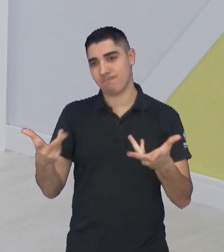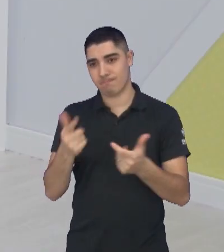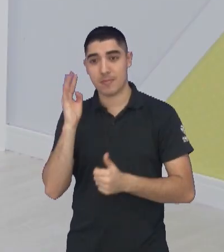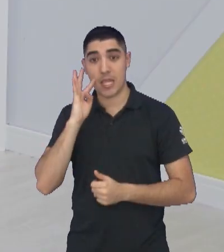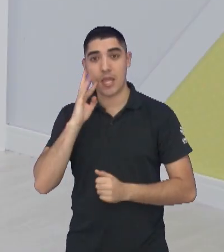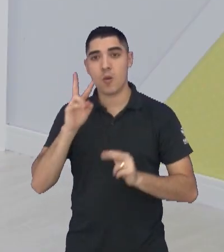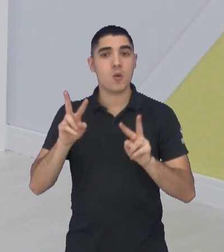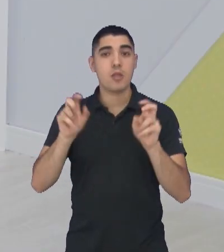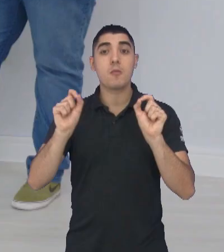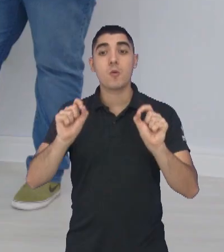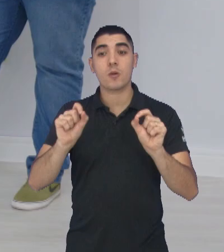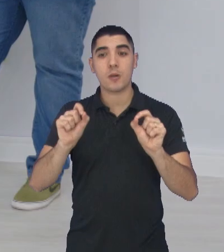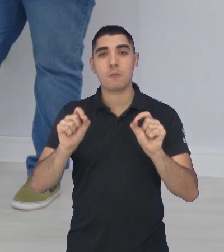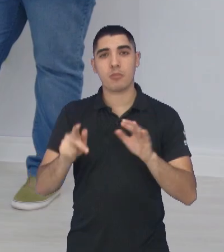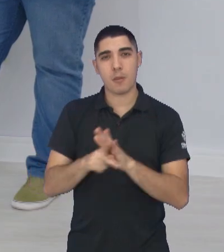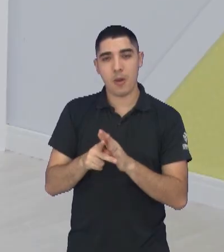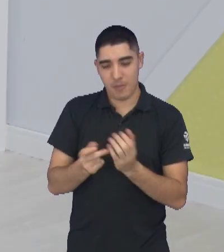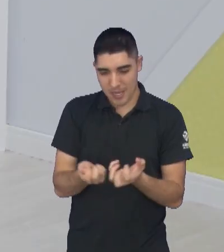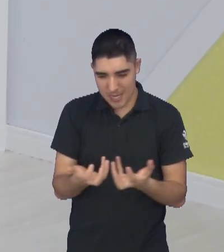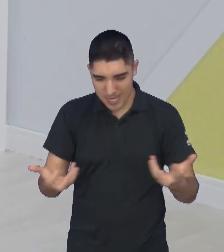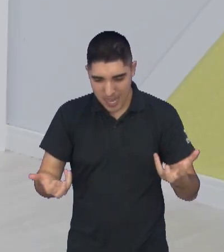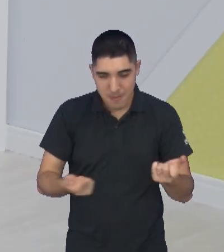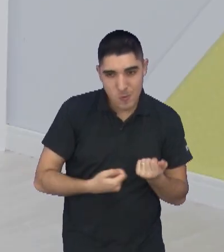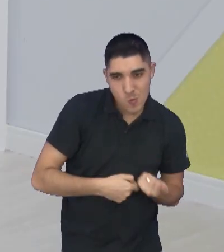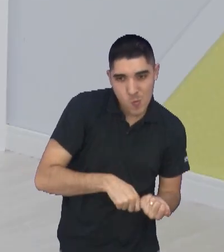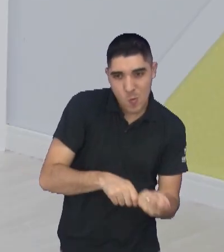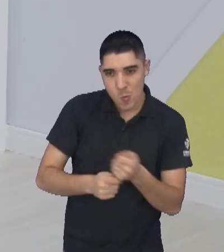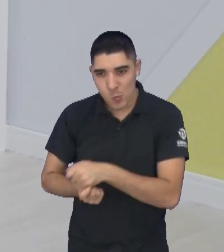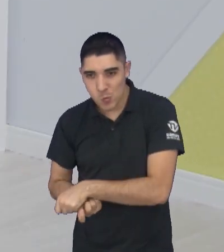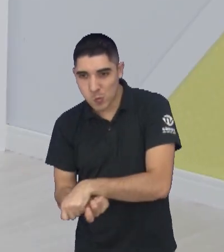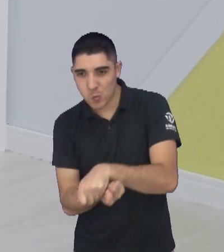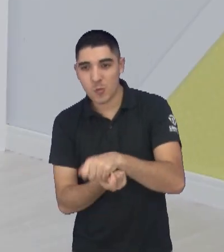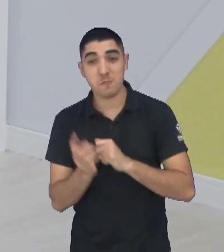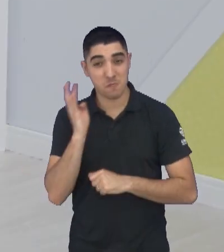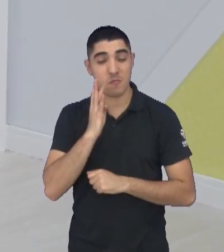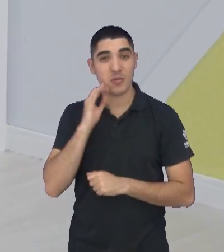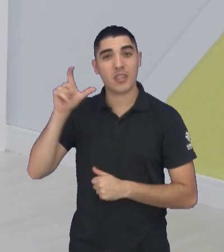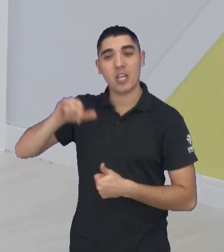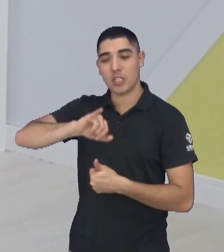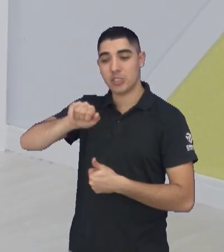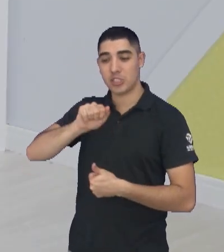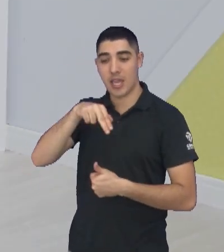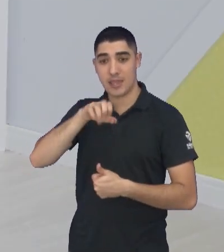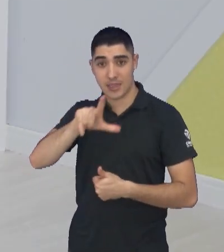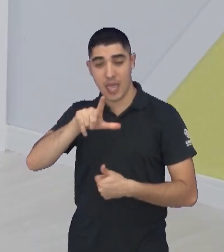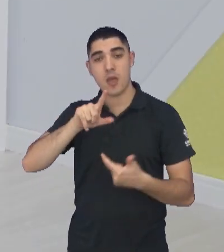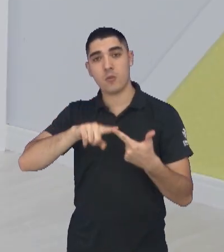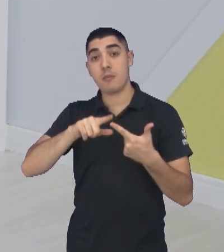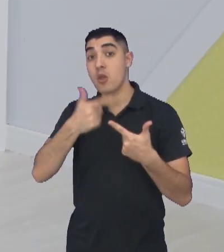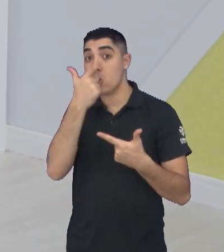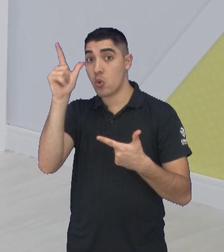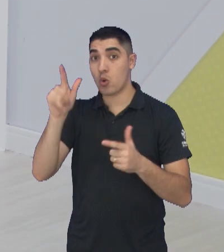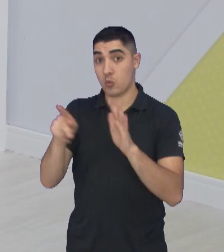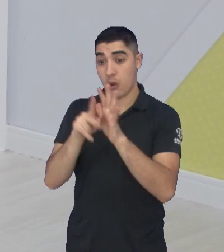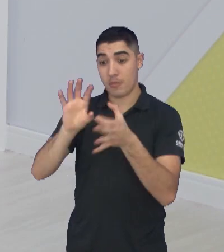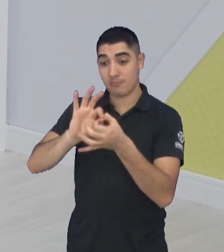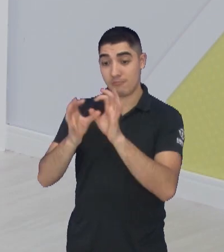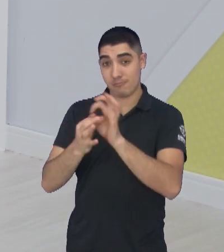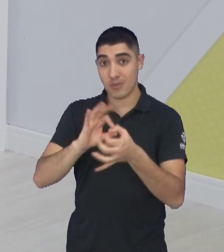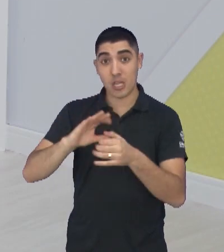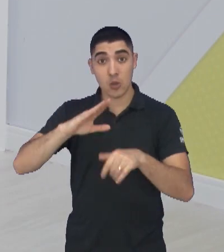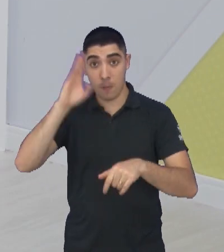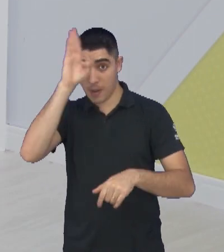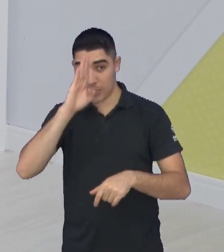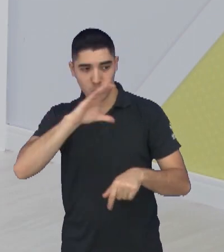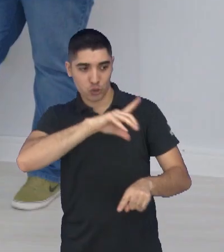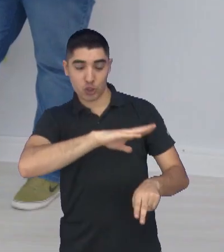sobre o... Hóquei na grama. Hóquei na grama, com o grande Jonel e também um atleta que foi convocado para o Pan-Americano. Você vai ver na quarta-feira, vai ficar muito